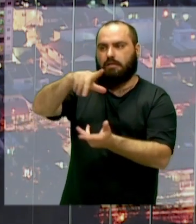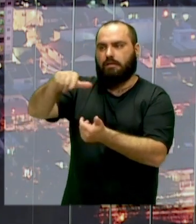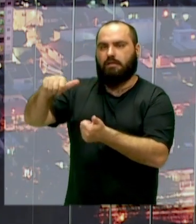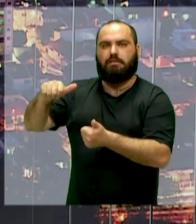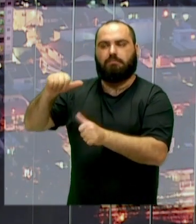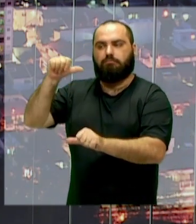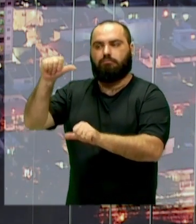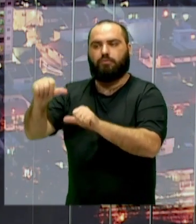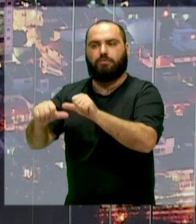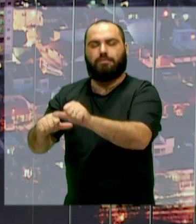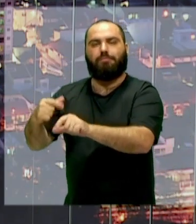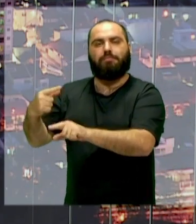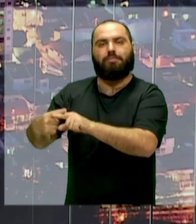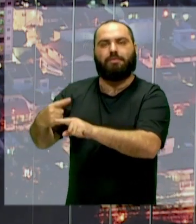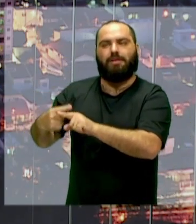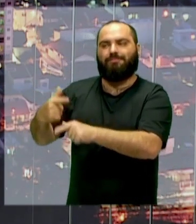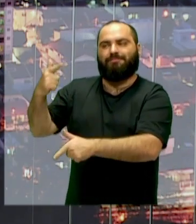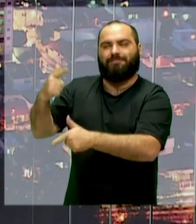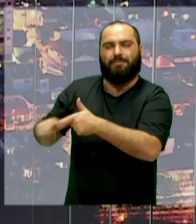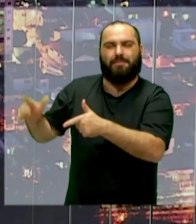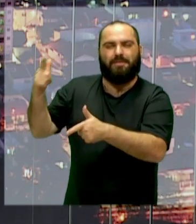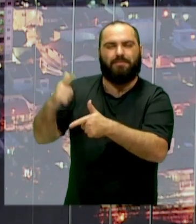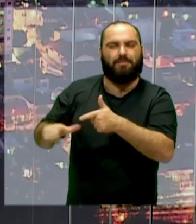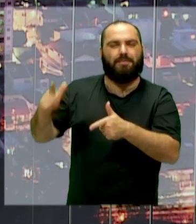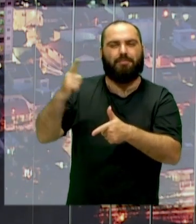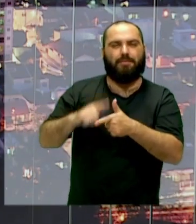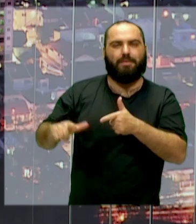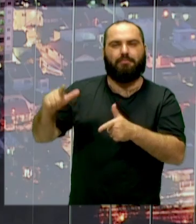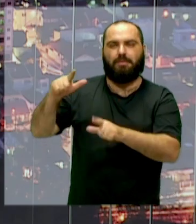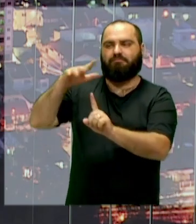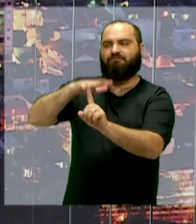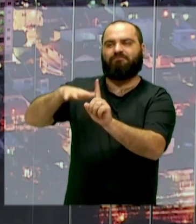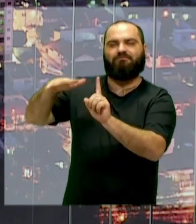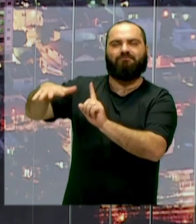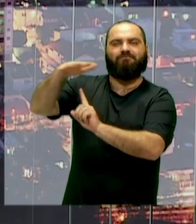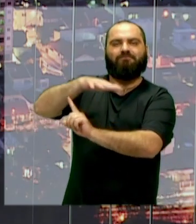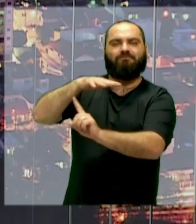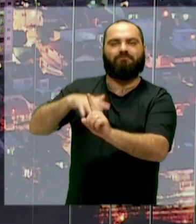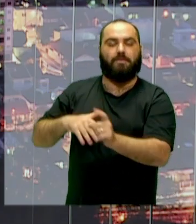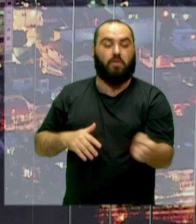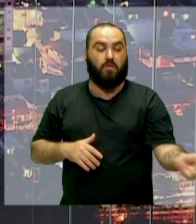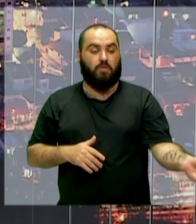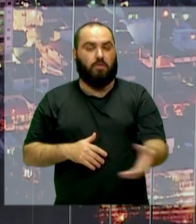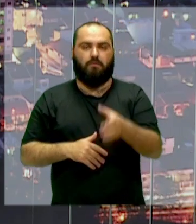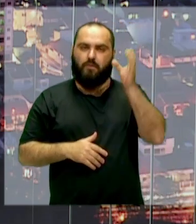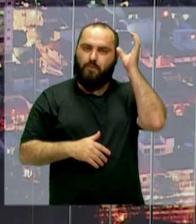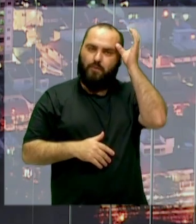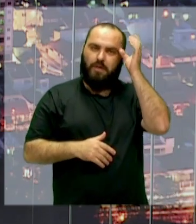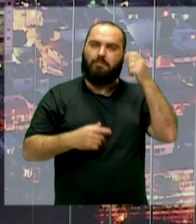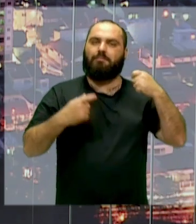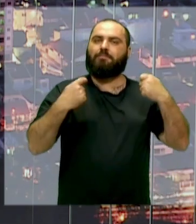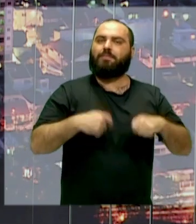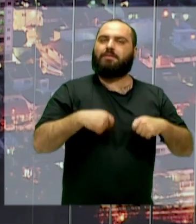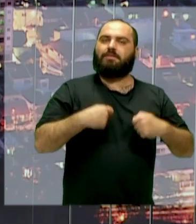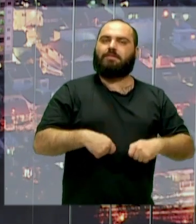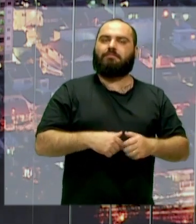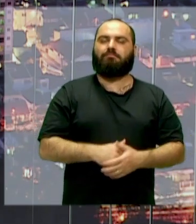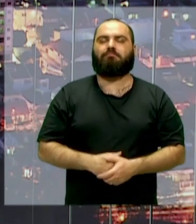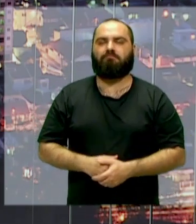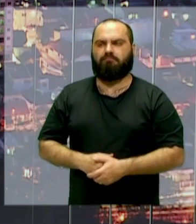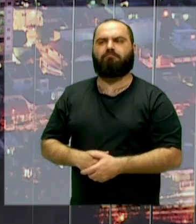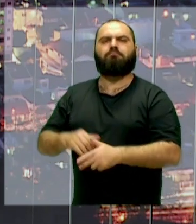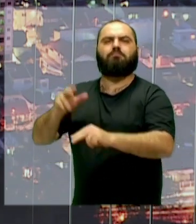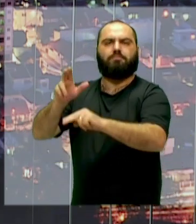contra o meio ambiente provocados pelas pessoas uma nova consciência se faz necessária e colocar em prática novas